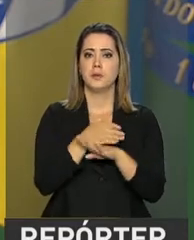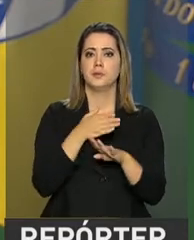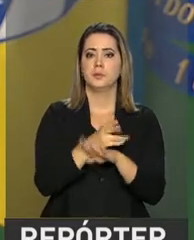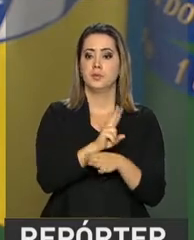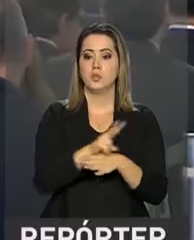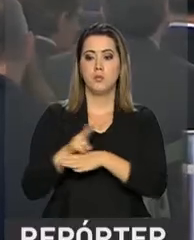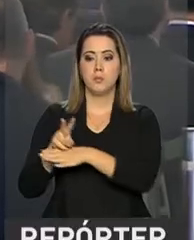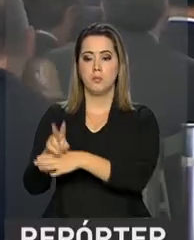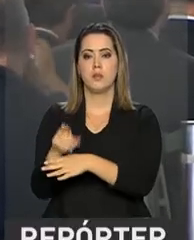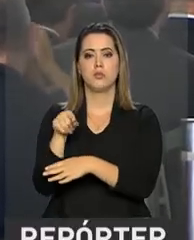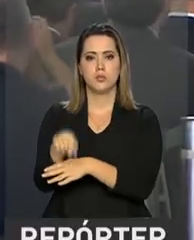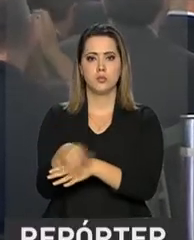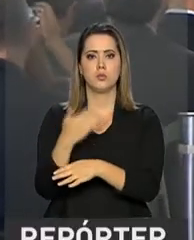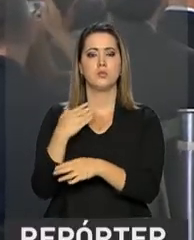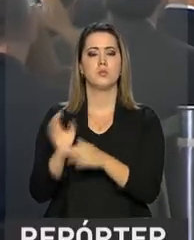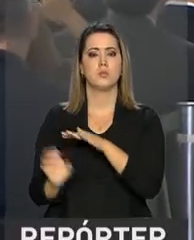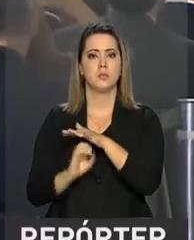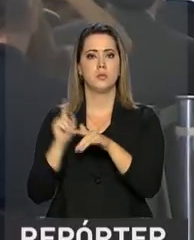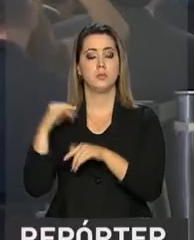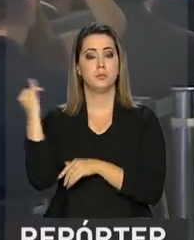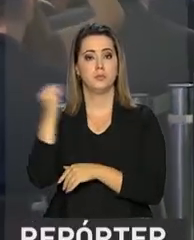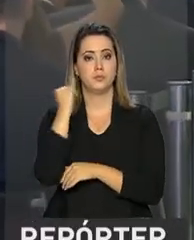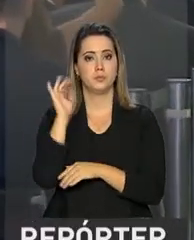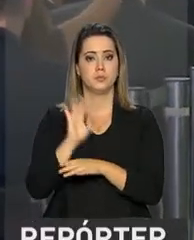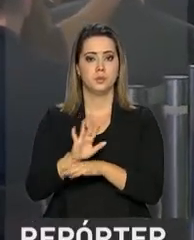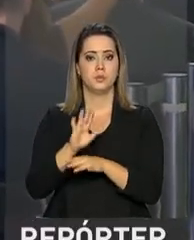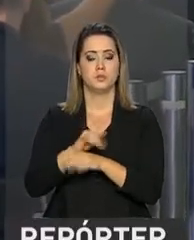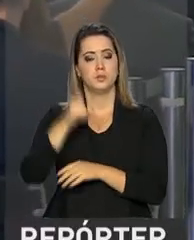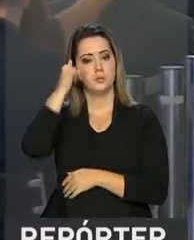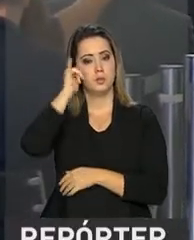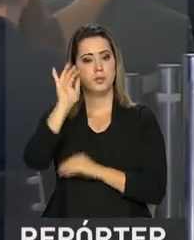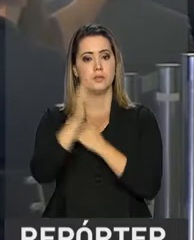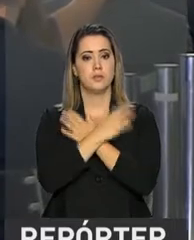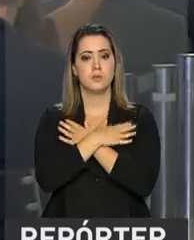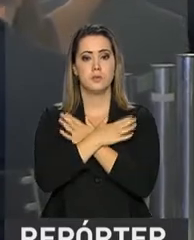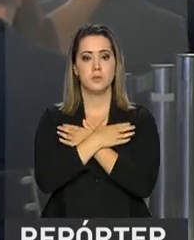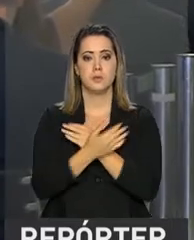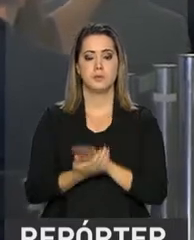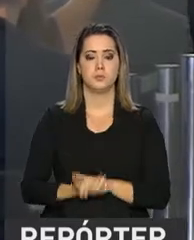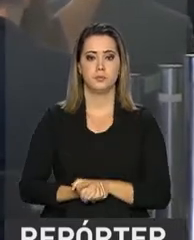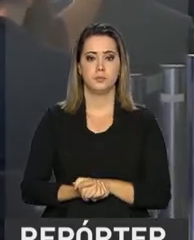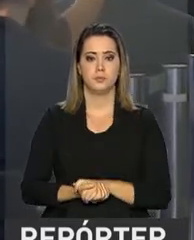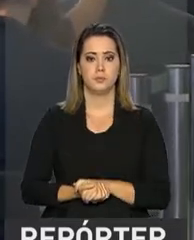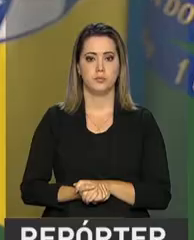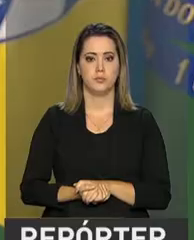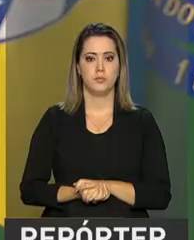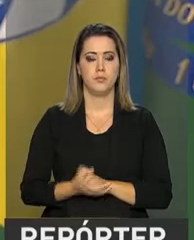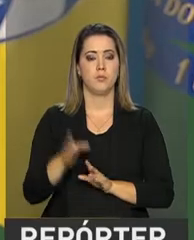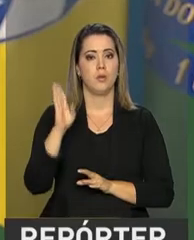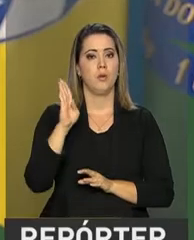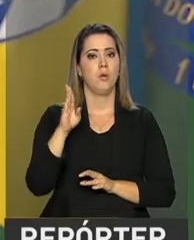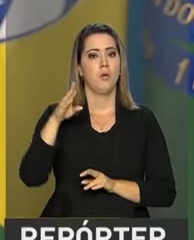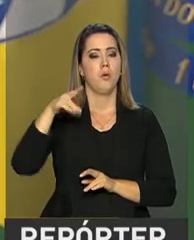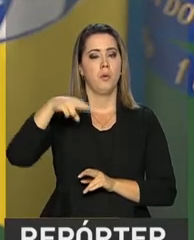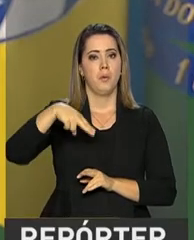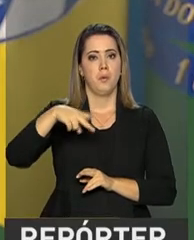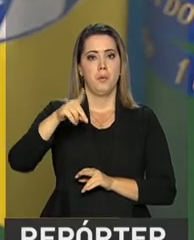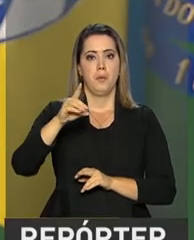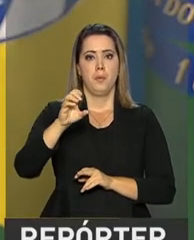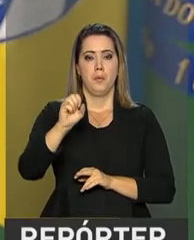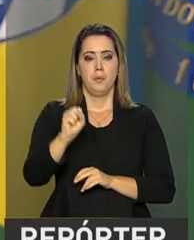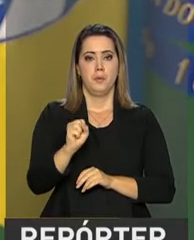pelas empresas é essencial e ajuda no combate ao desemprego obedece volta para micro